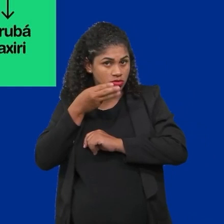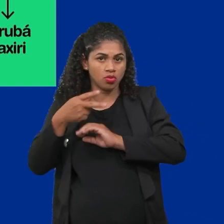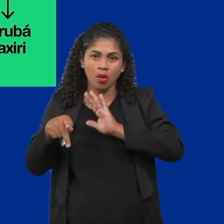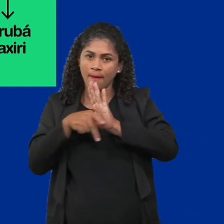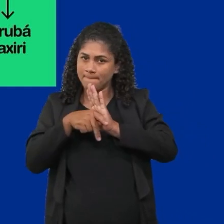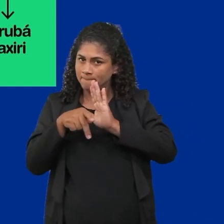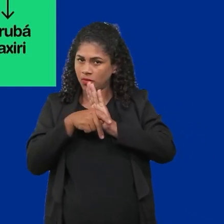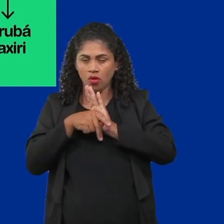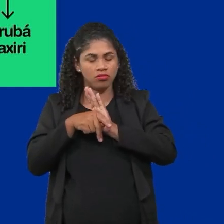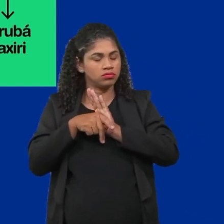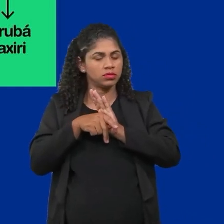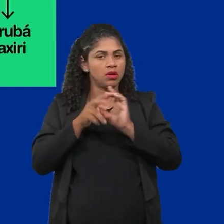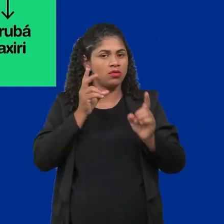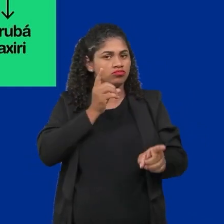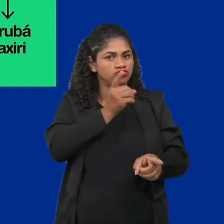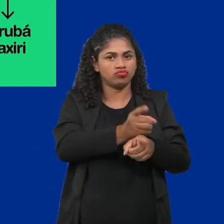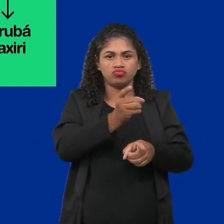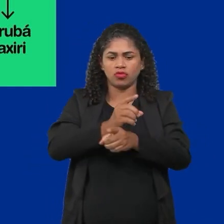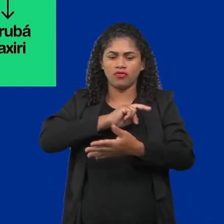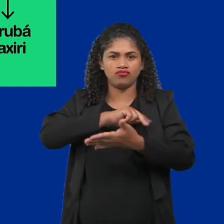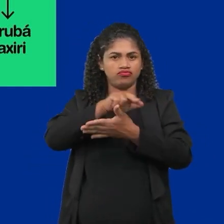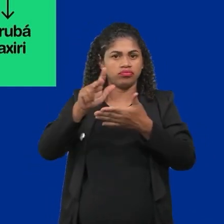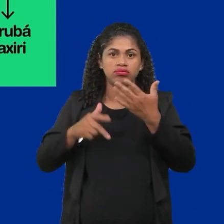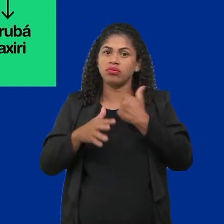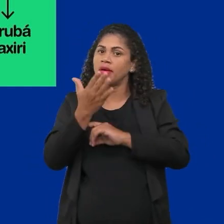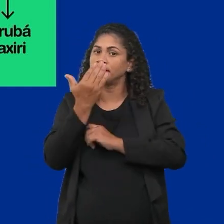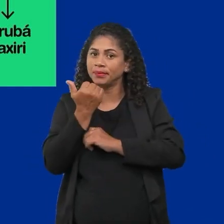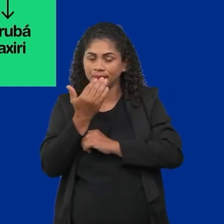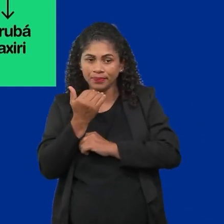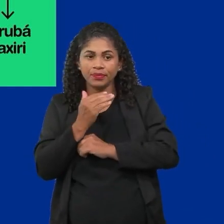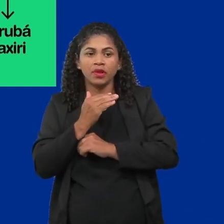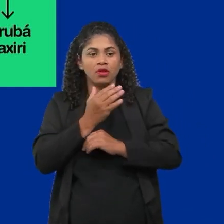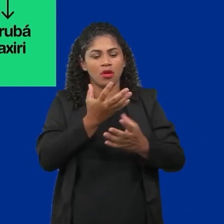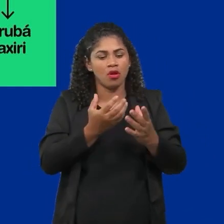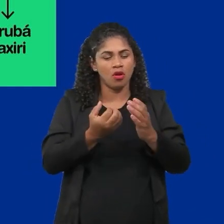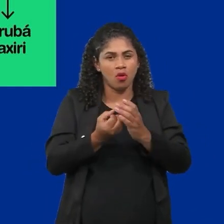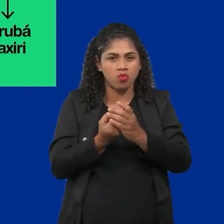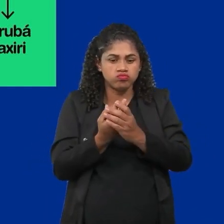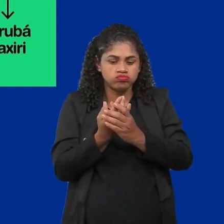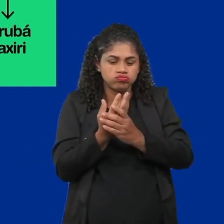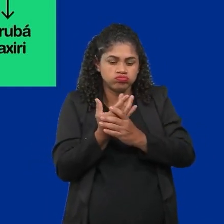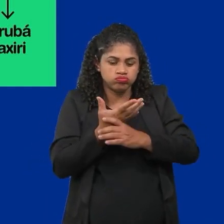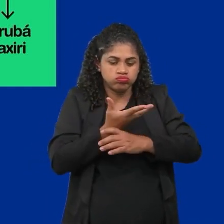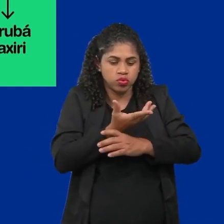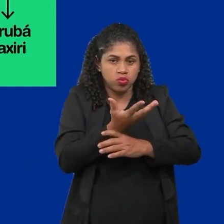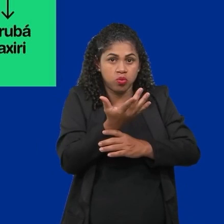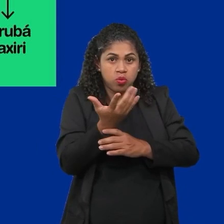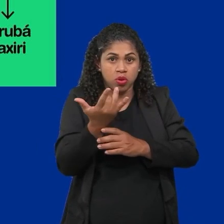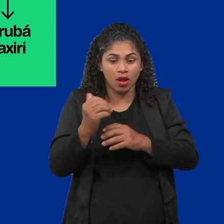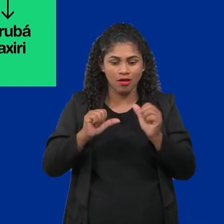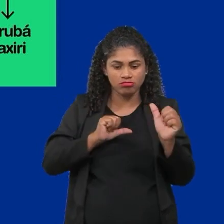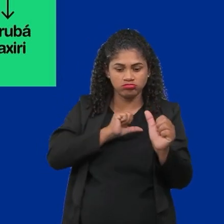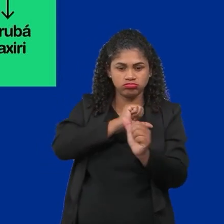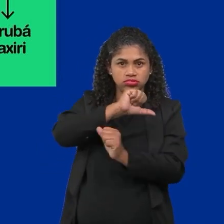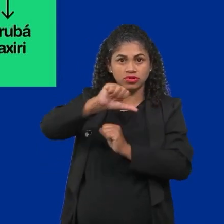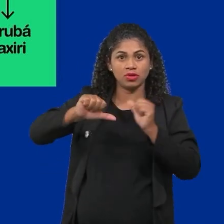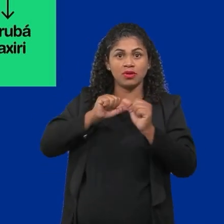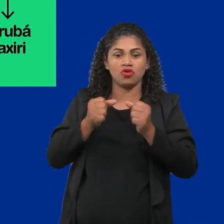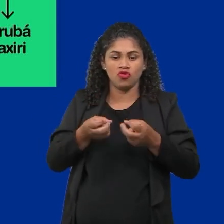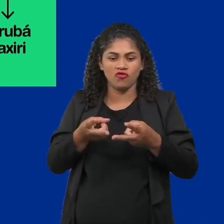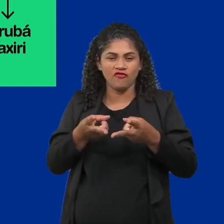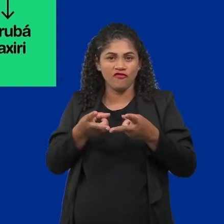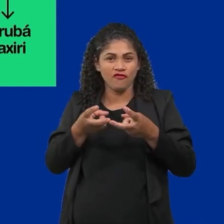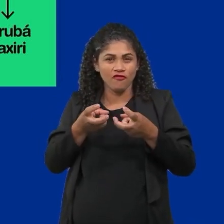aí em diversos alimentos. E aí, a partir desse processo da fermentação, ele vai ser transformado em ácido